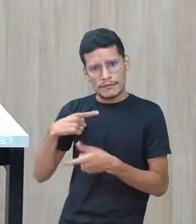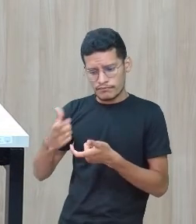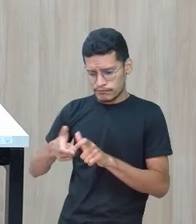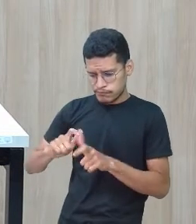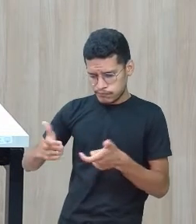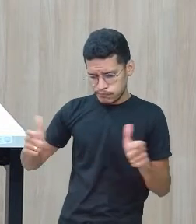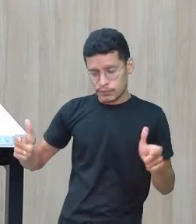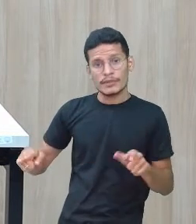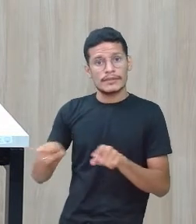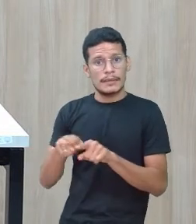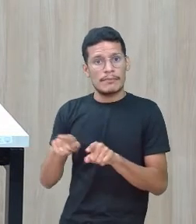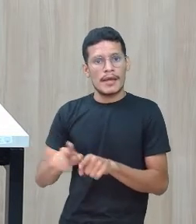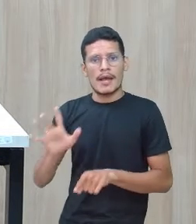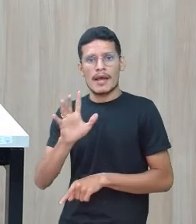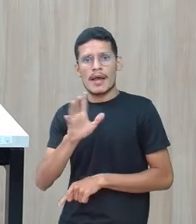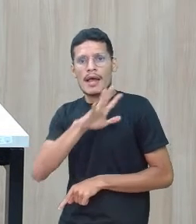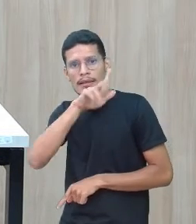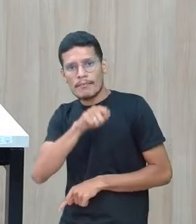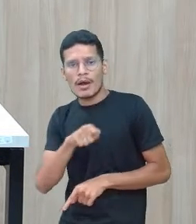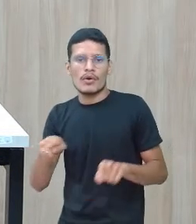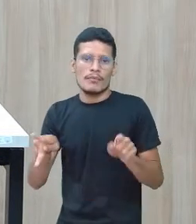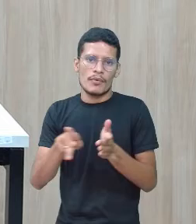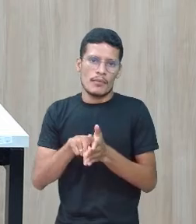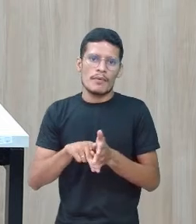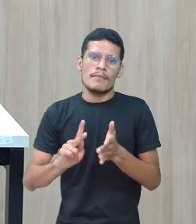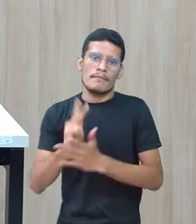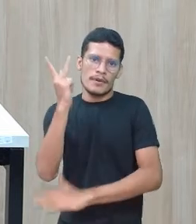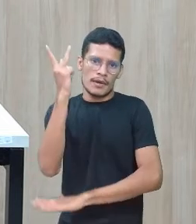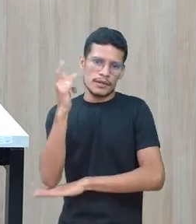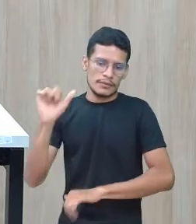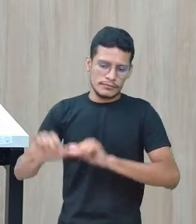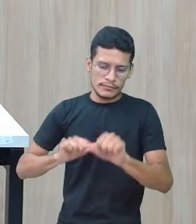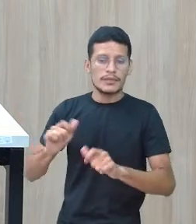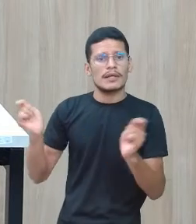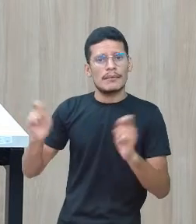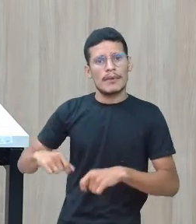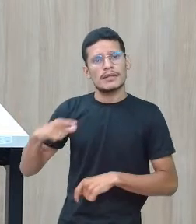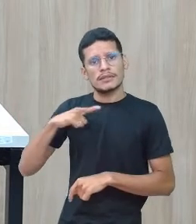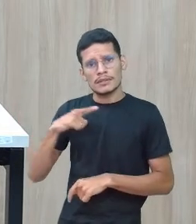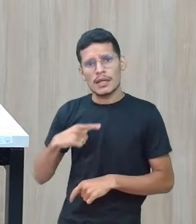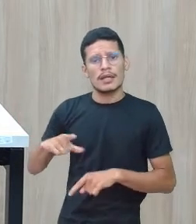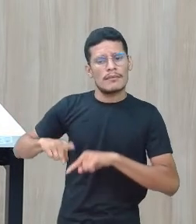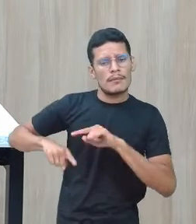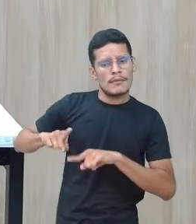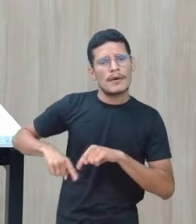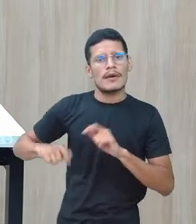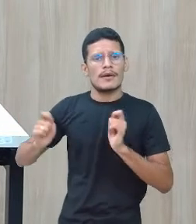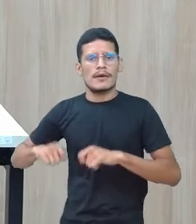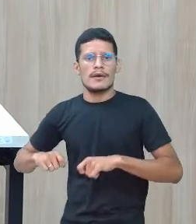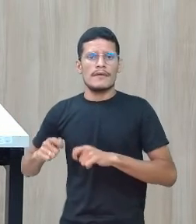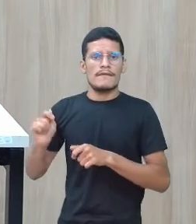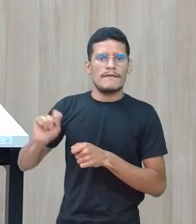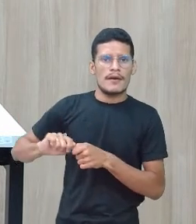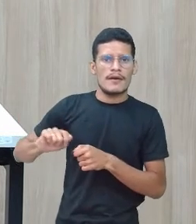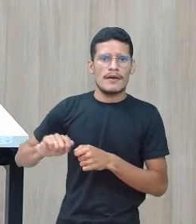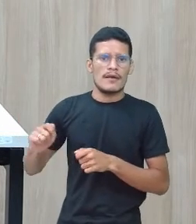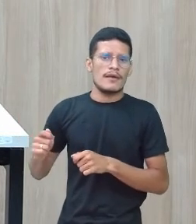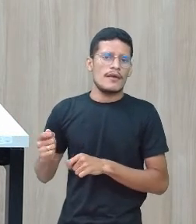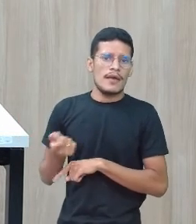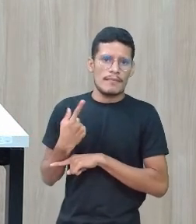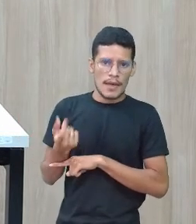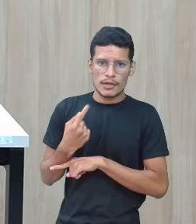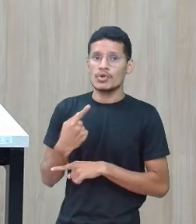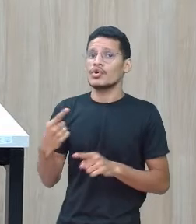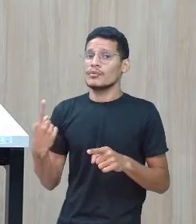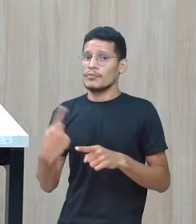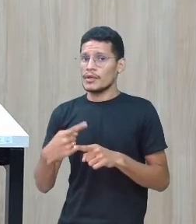Também animais e plantas modificadas também produzem também substâncias para remédios, porque a Embrapa hoje faz